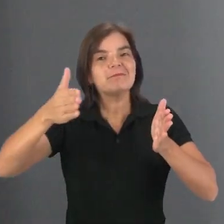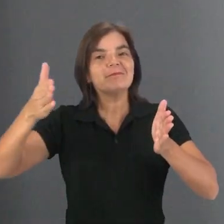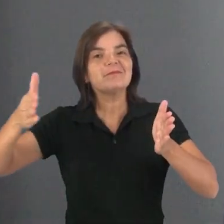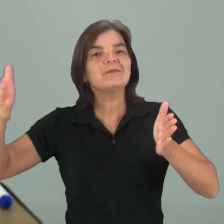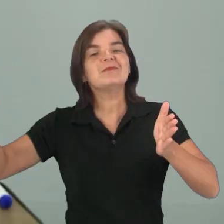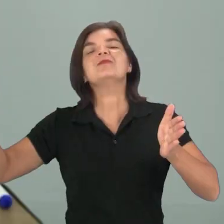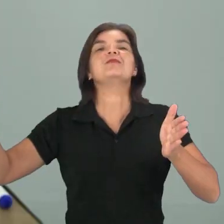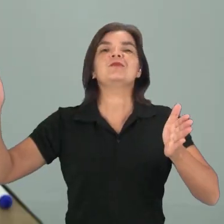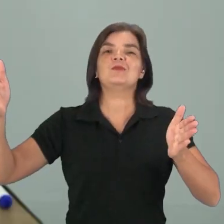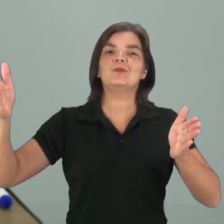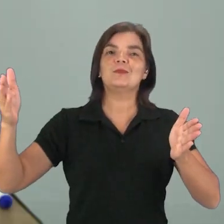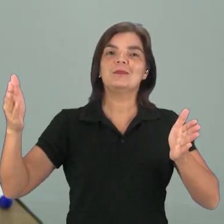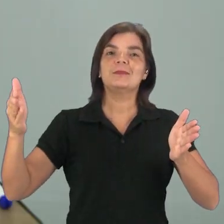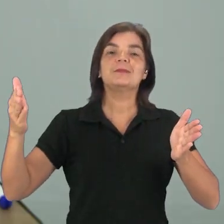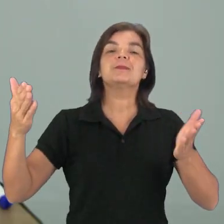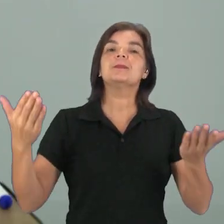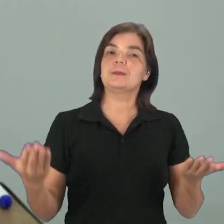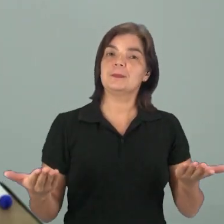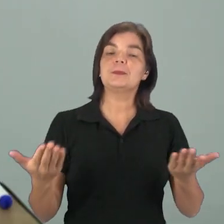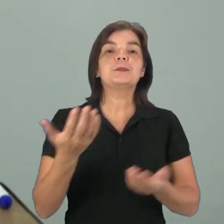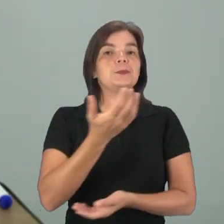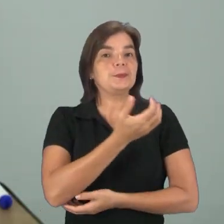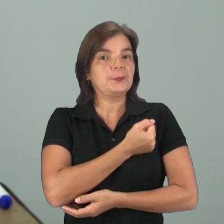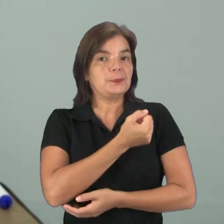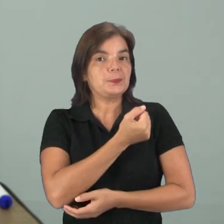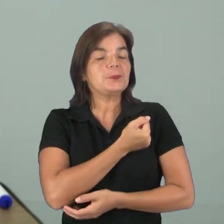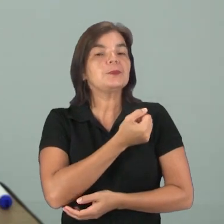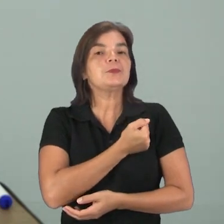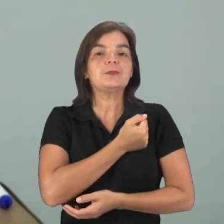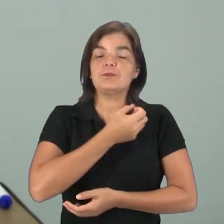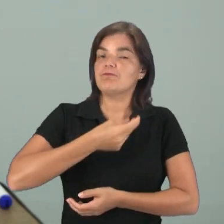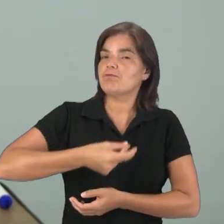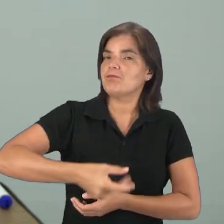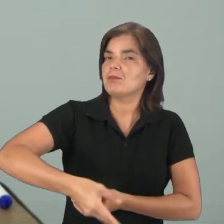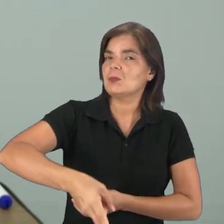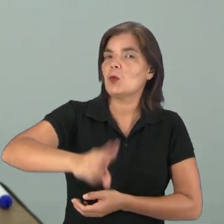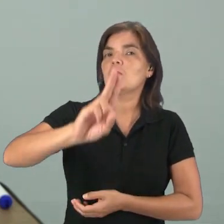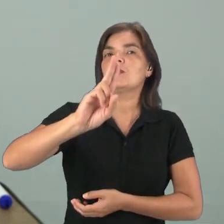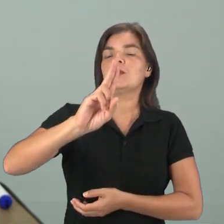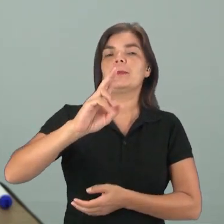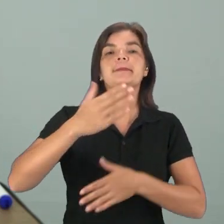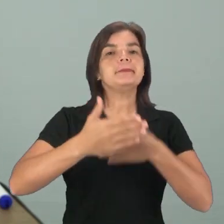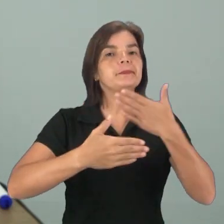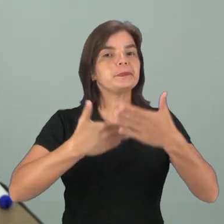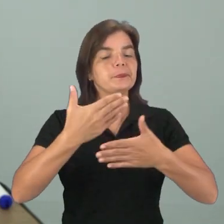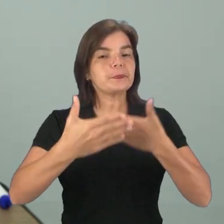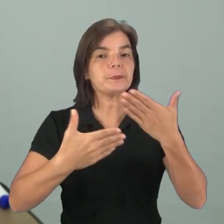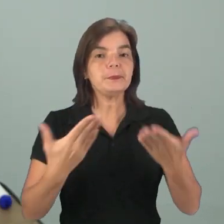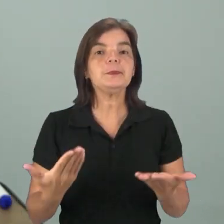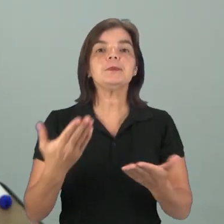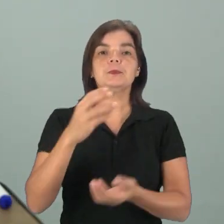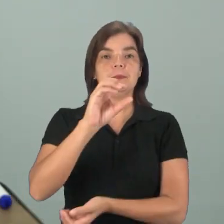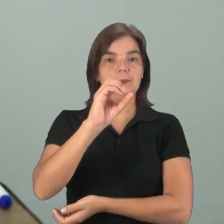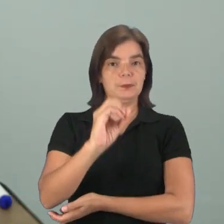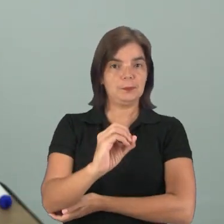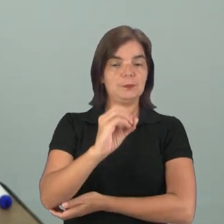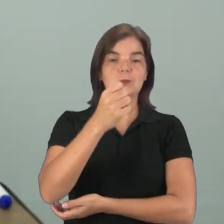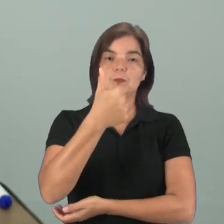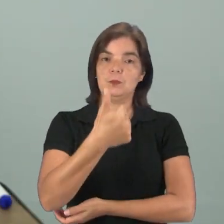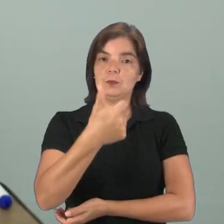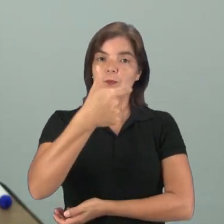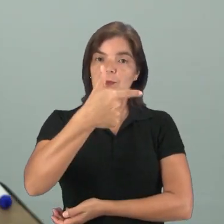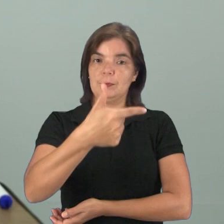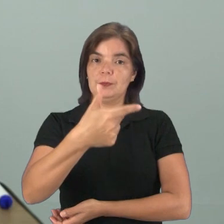é infinitos, né? Os numerais, eles são infinitos. A partir do 0,